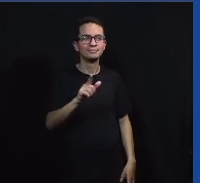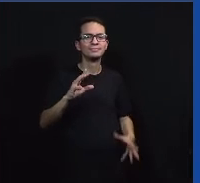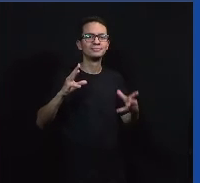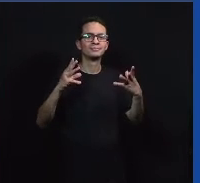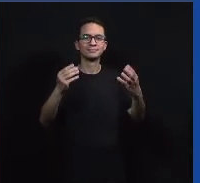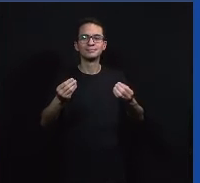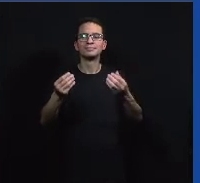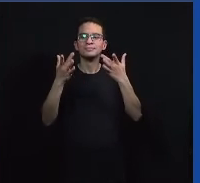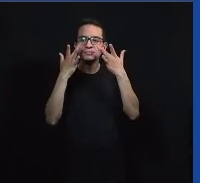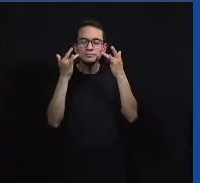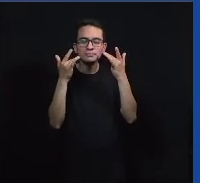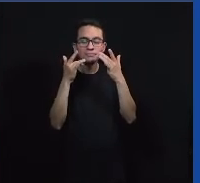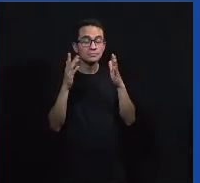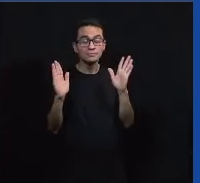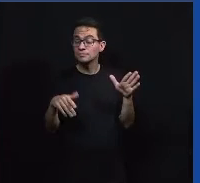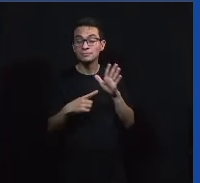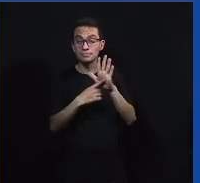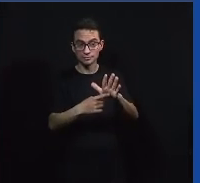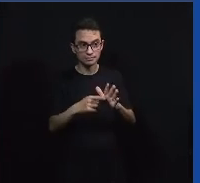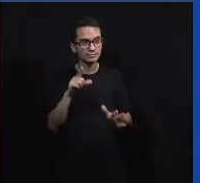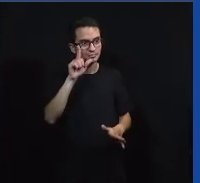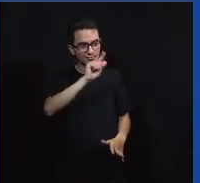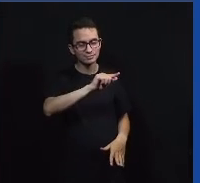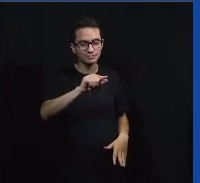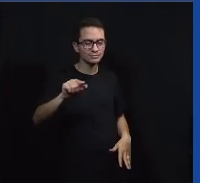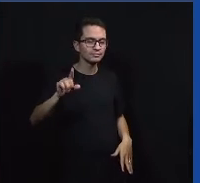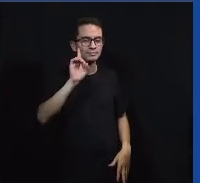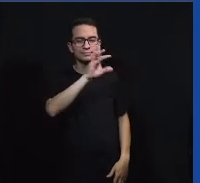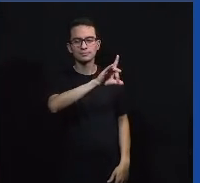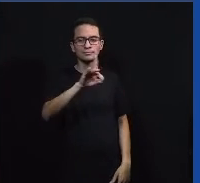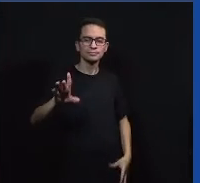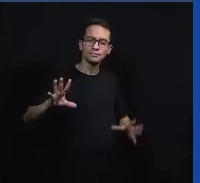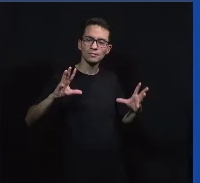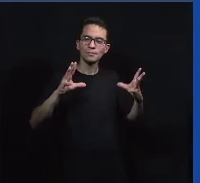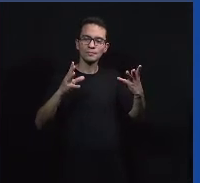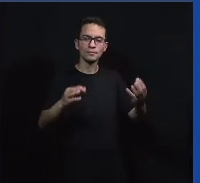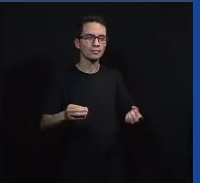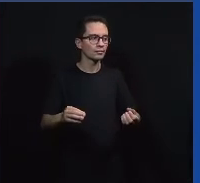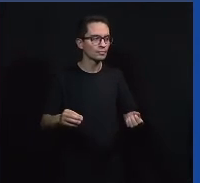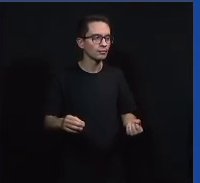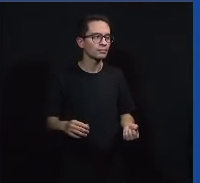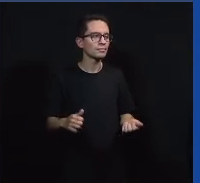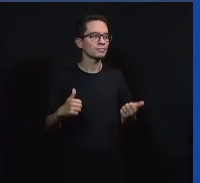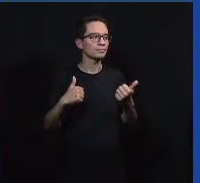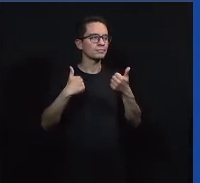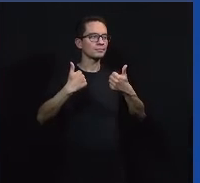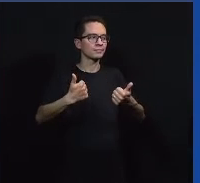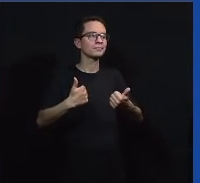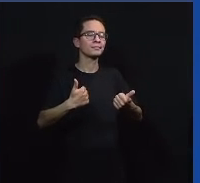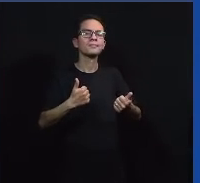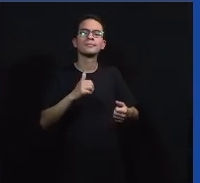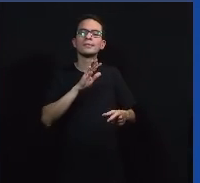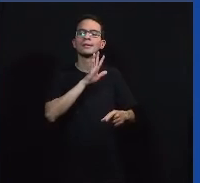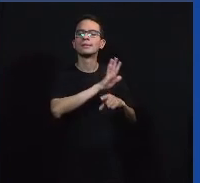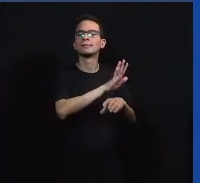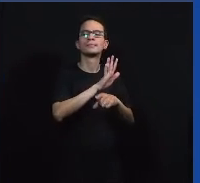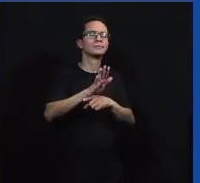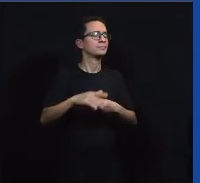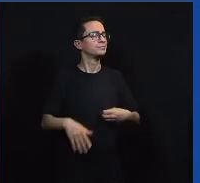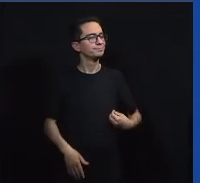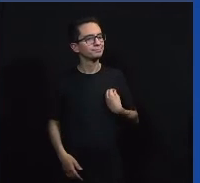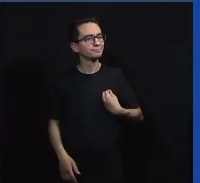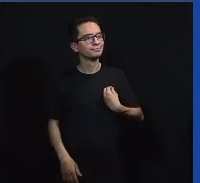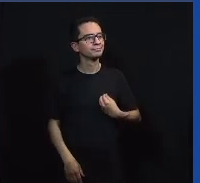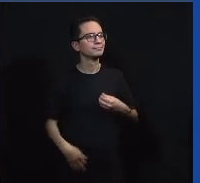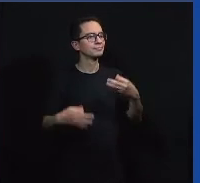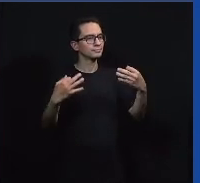né, que de alguma forma ou de outra, né, já estavam ali na rede, foram, né, a gente acabou ajudando em algumas ativações, aprendendo